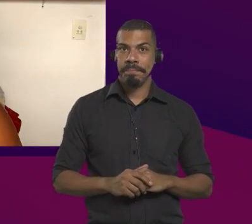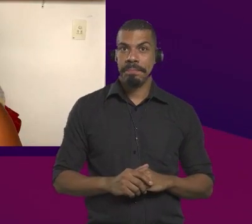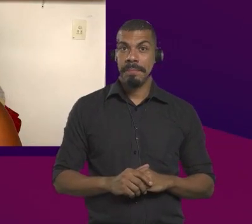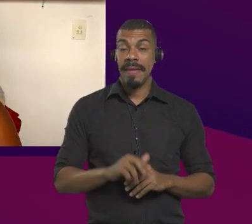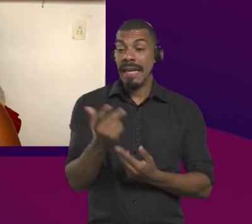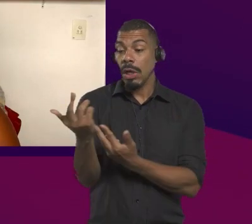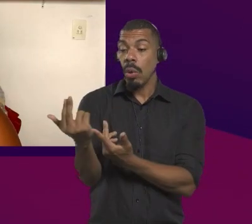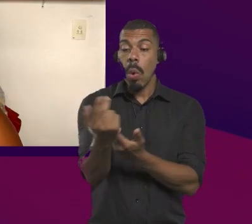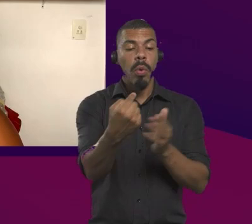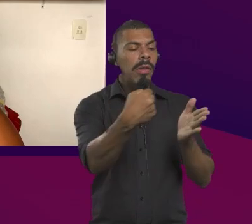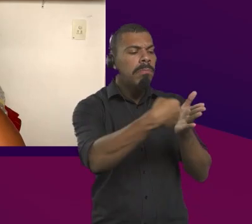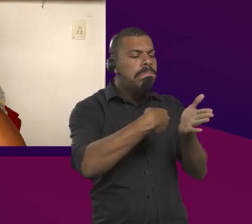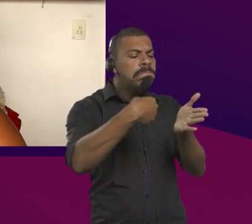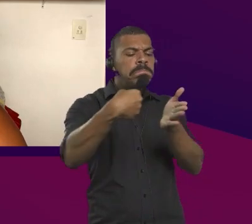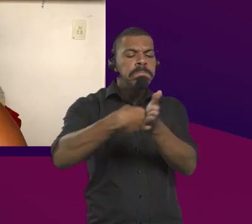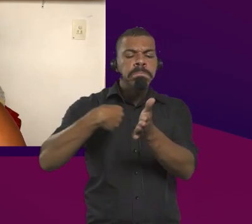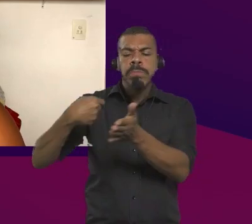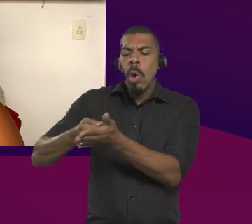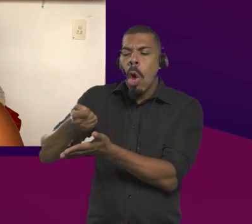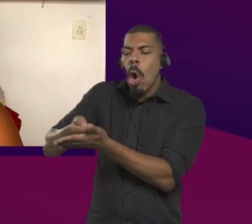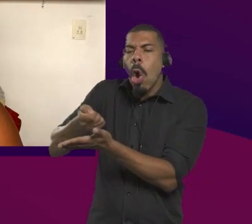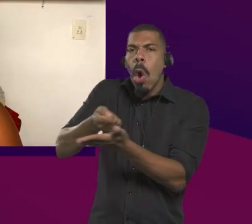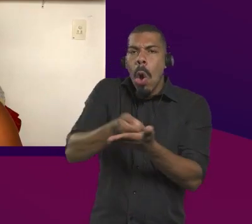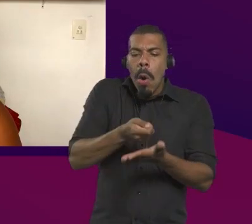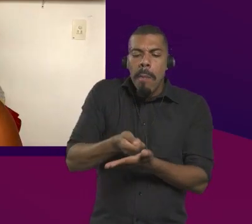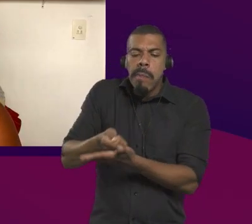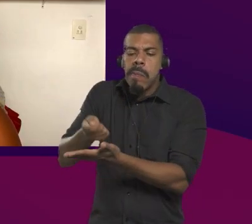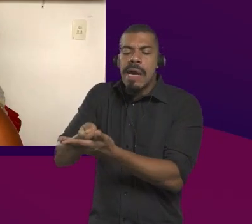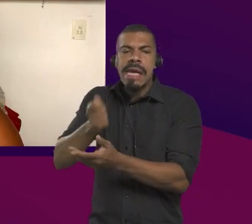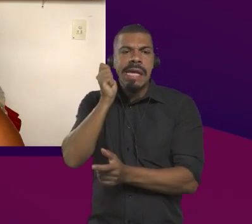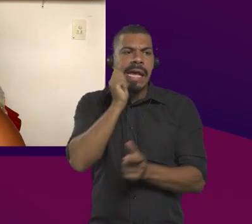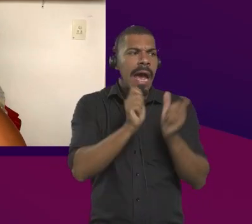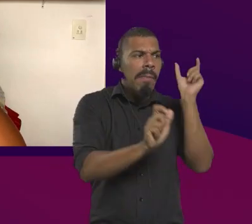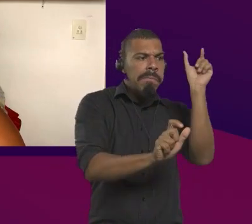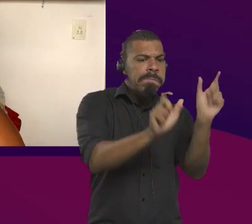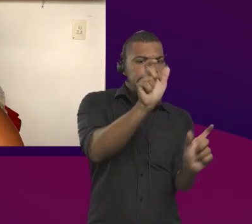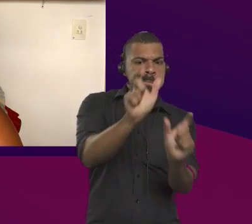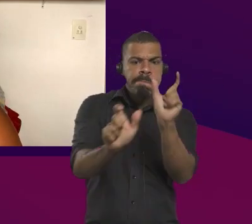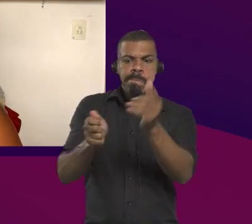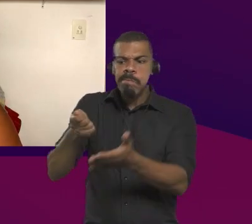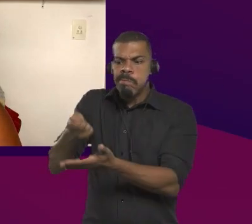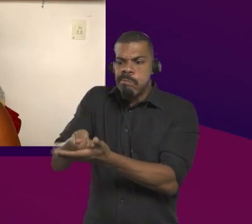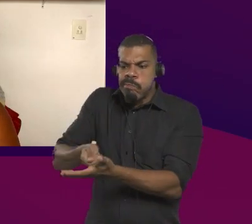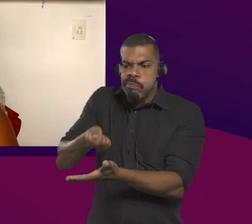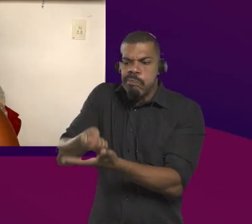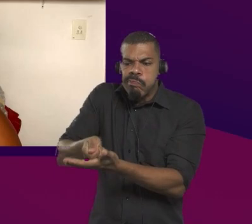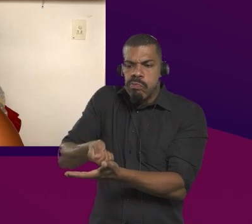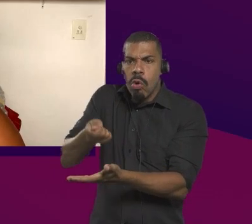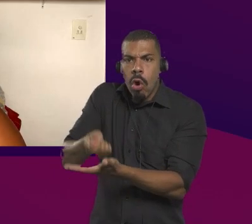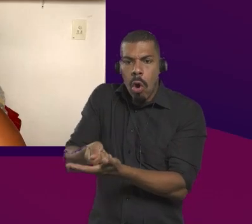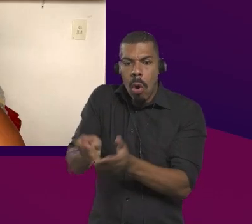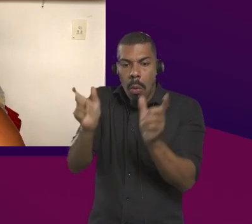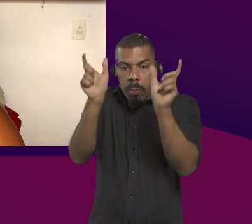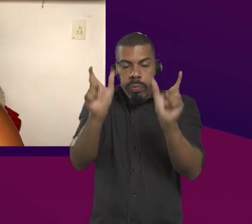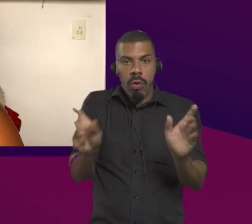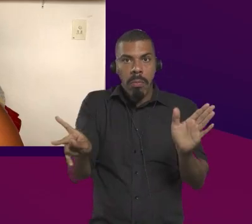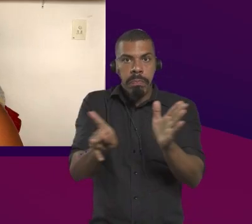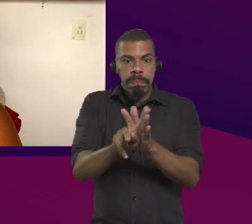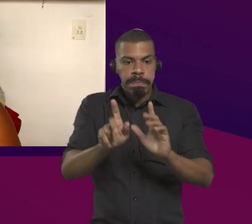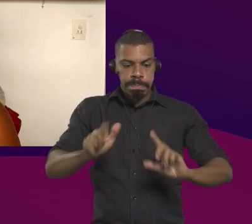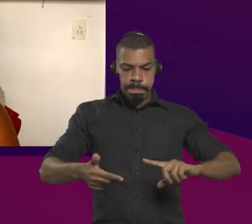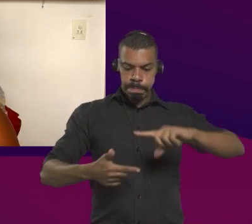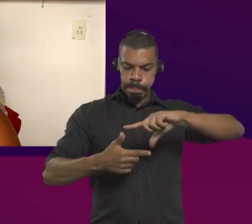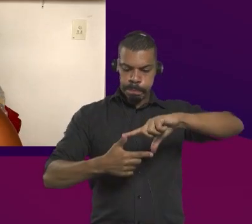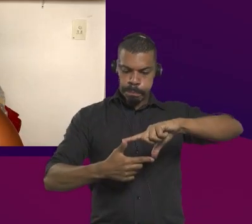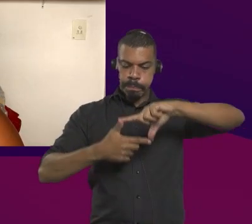perguntar, é a pressão que todas as mulheres vão sofrer, né? É uma pressão por se encaixar no padrão de beleza